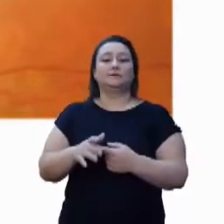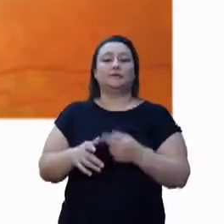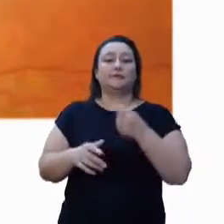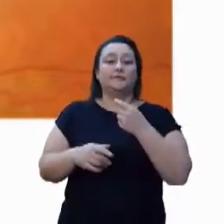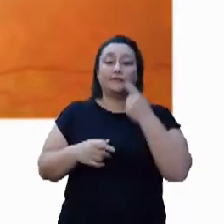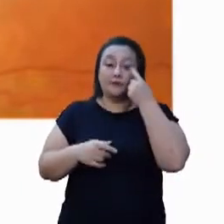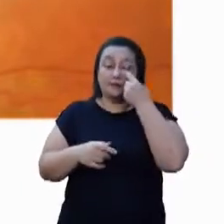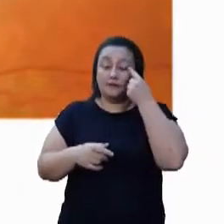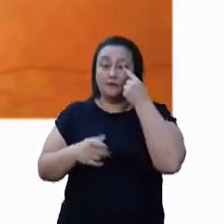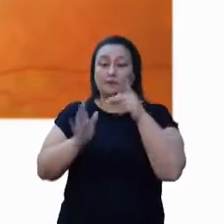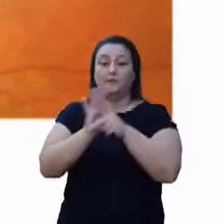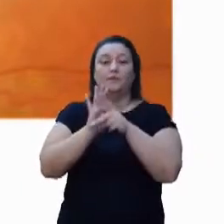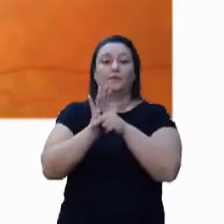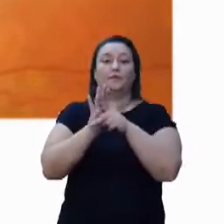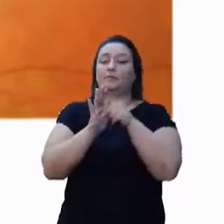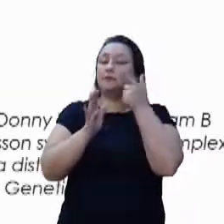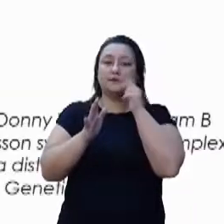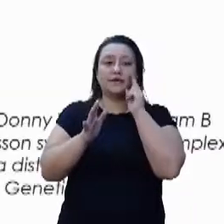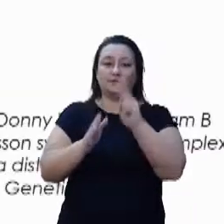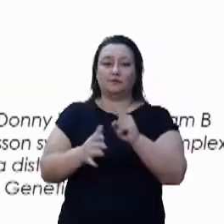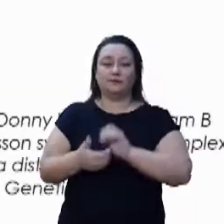da coroide por distrofia da mácula.